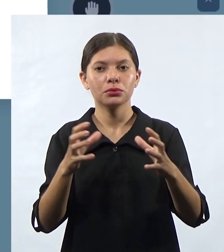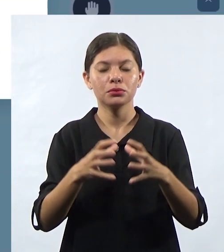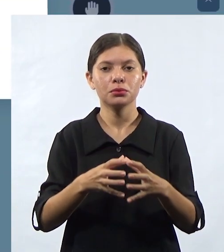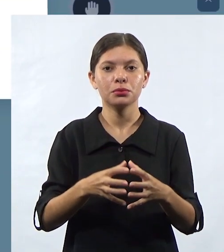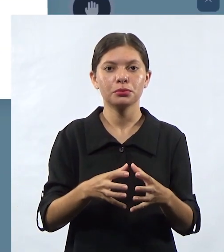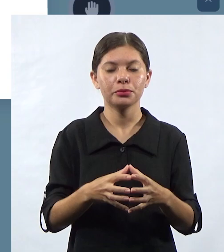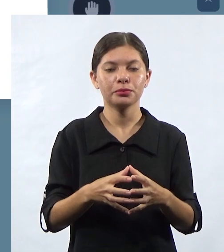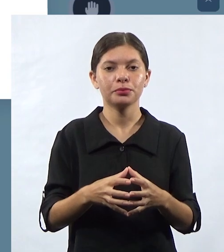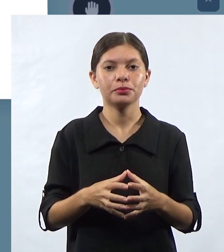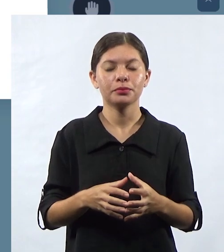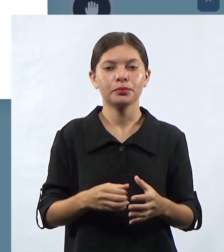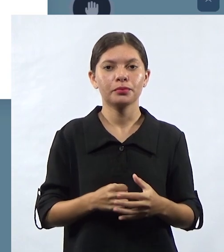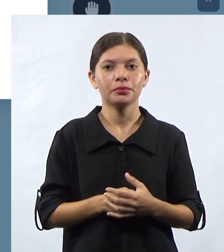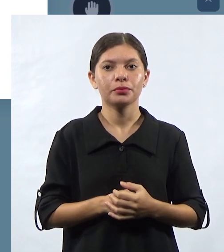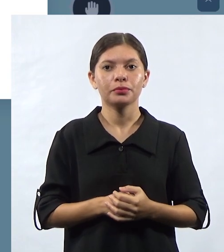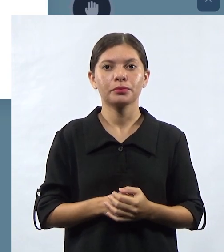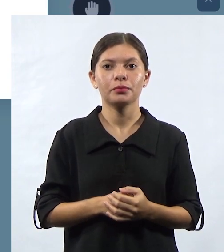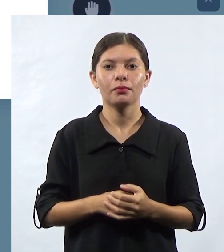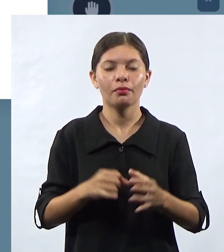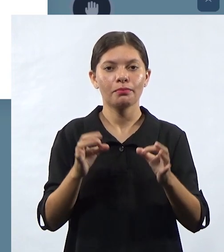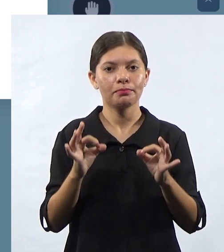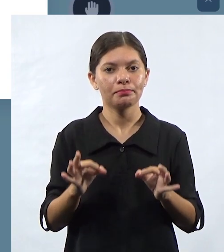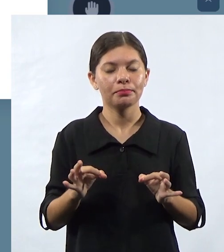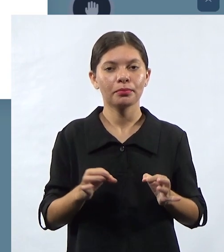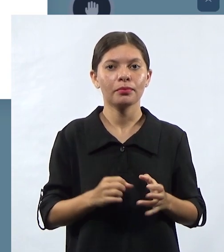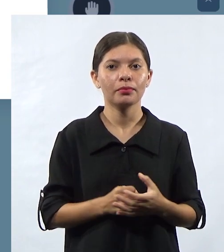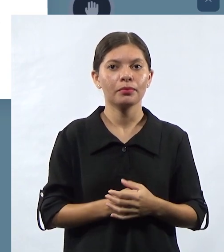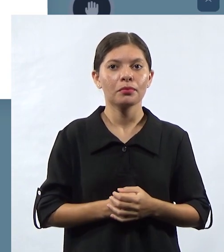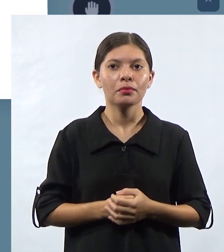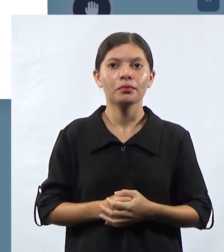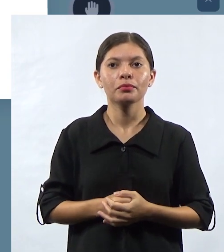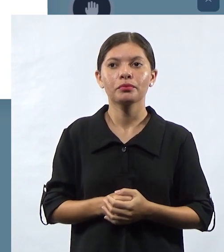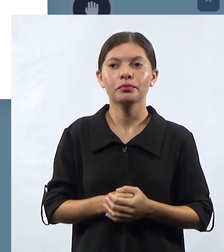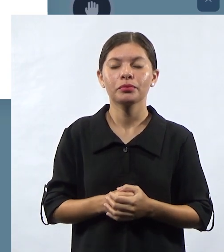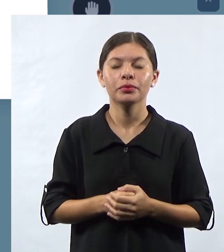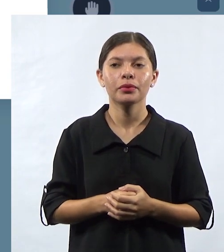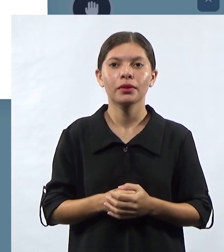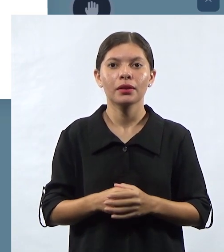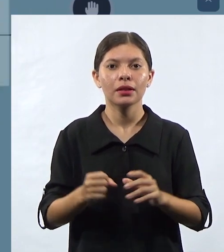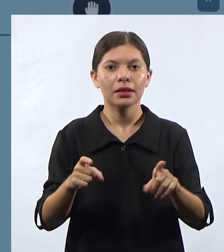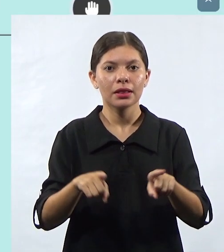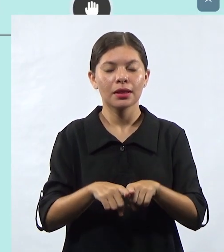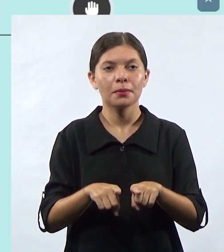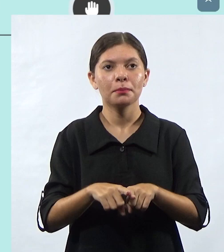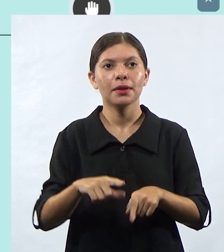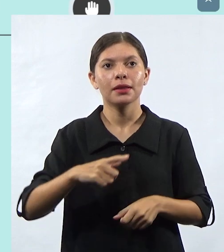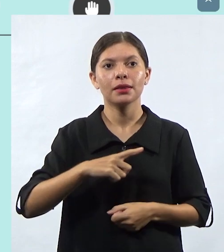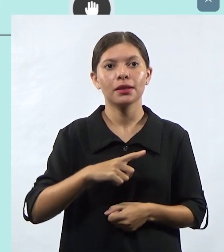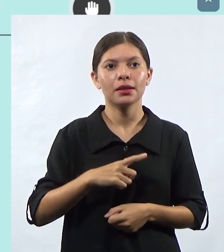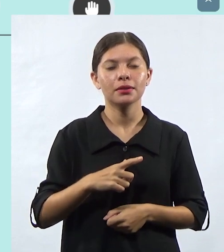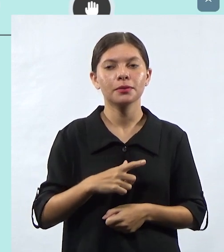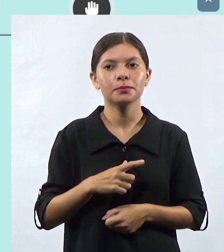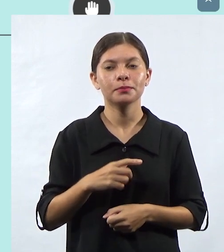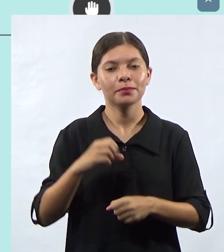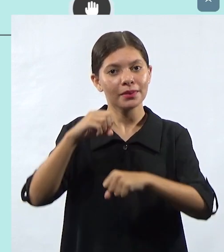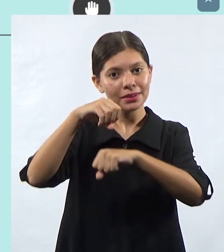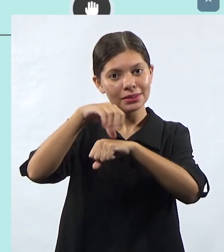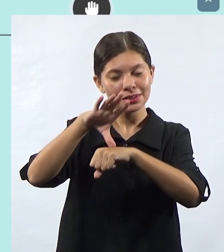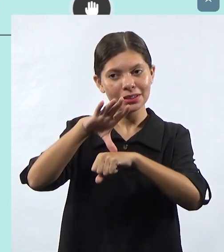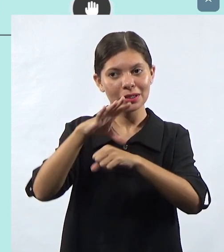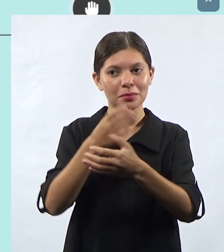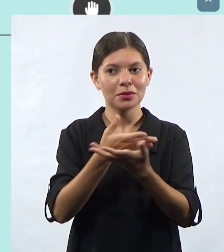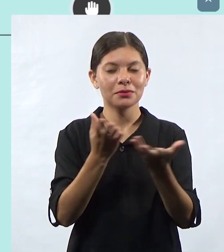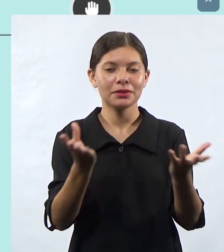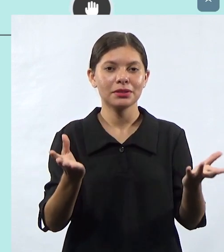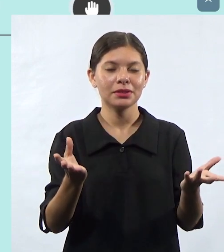meu limite, né? Exatamente. Perfeito. E, além disso, a gente tem aqui uma dica para vocês,